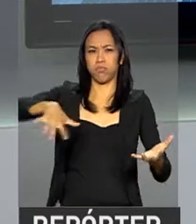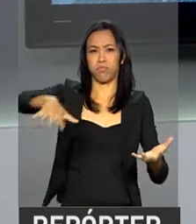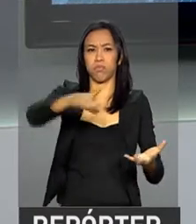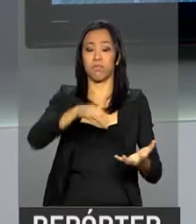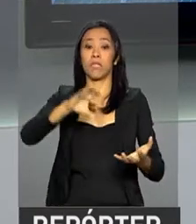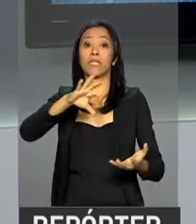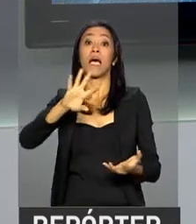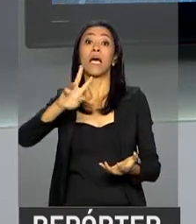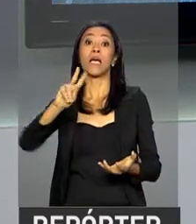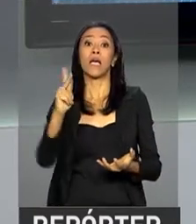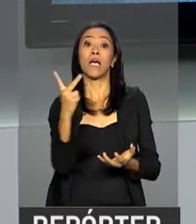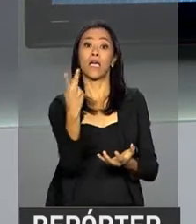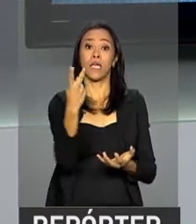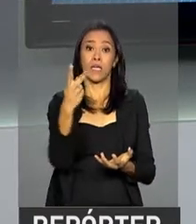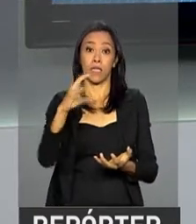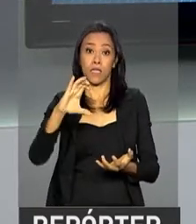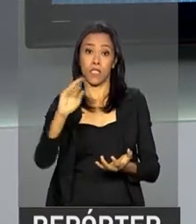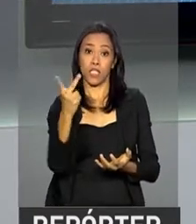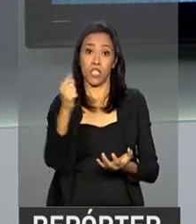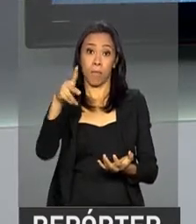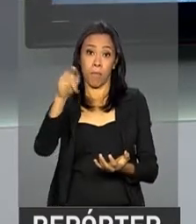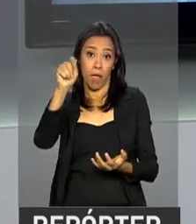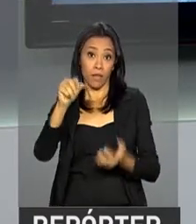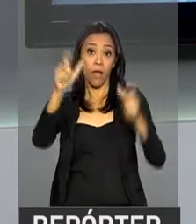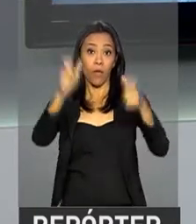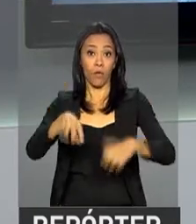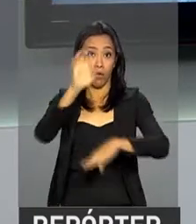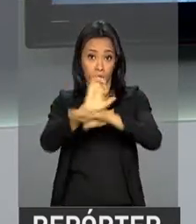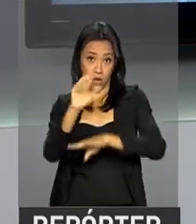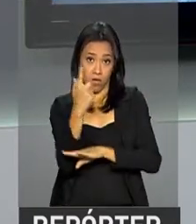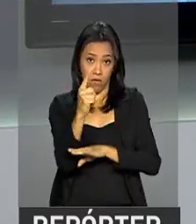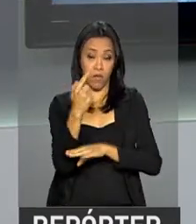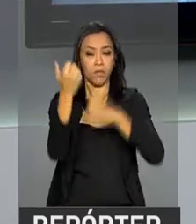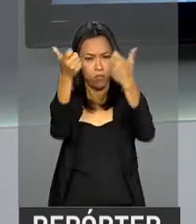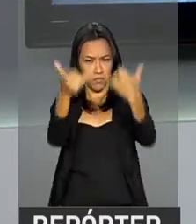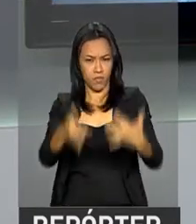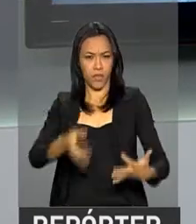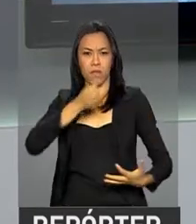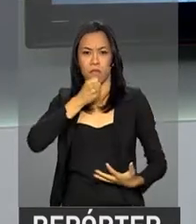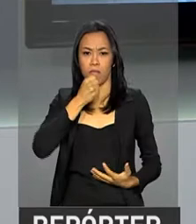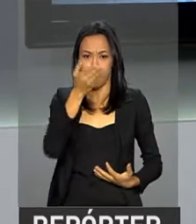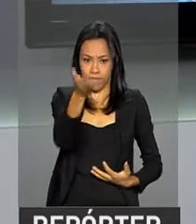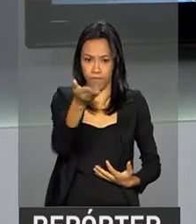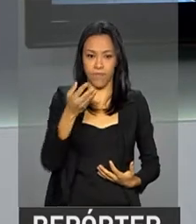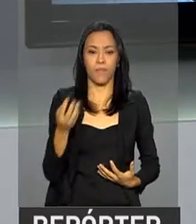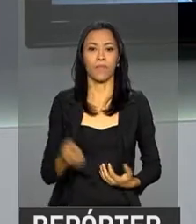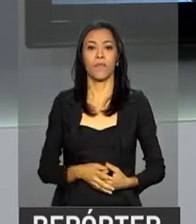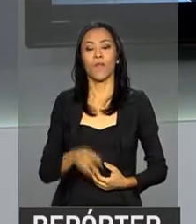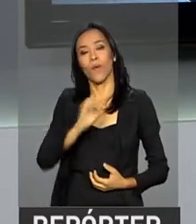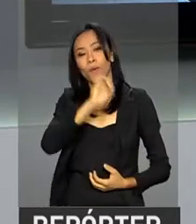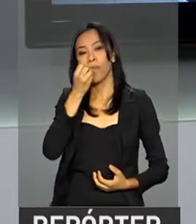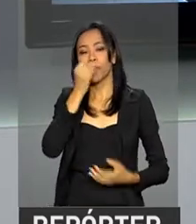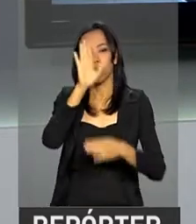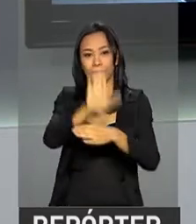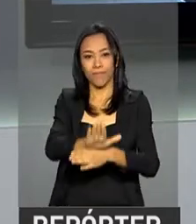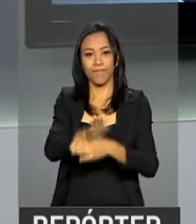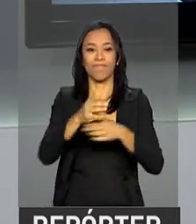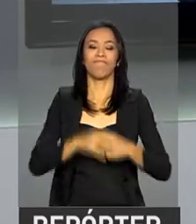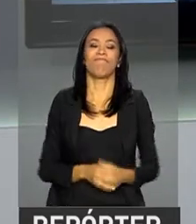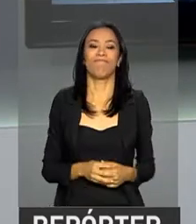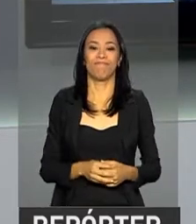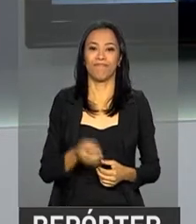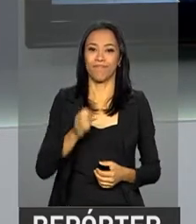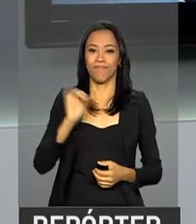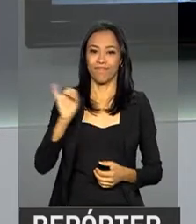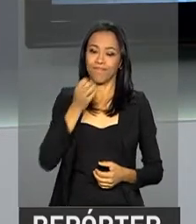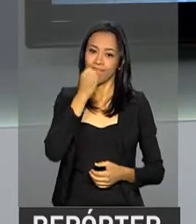dos Veadeiros, em Goiás. Vamos conversar com a repórter Mara Kenup, que tem os detalhes da operação. Olá, Mara, boa tarde.